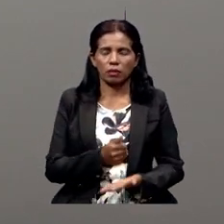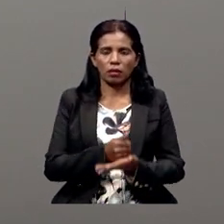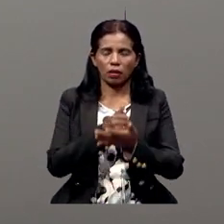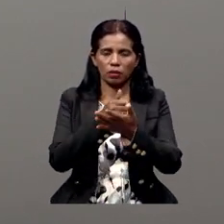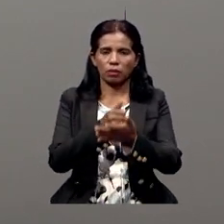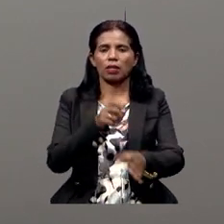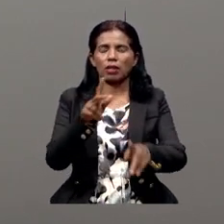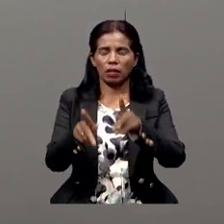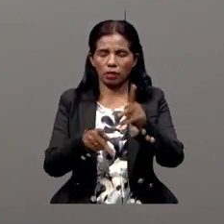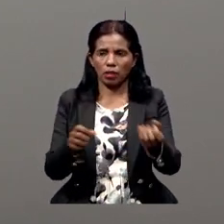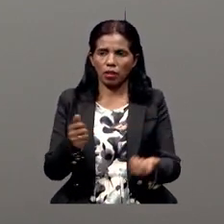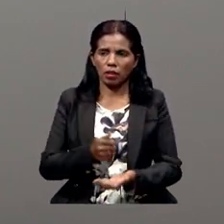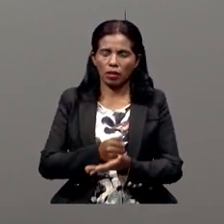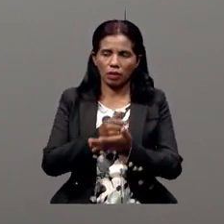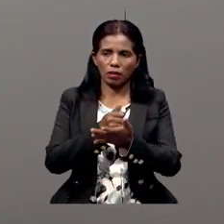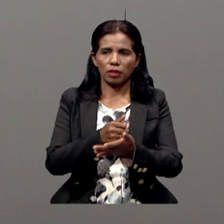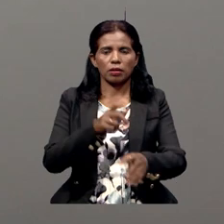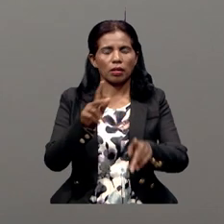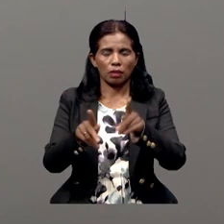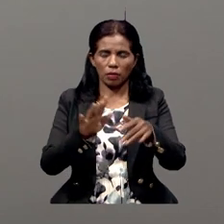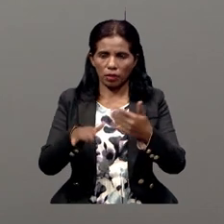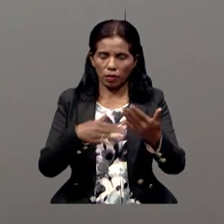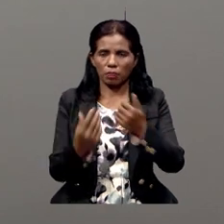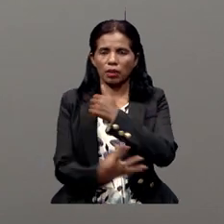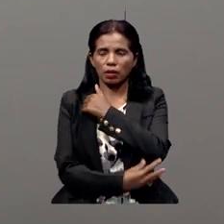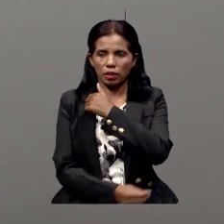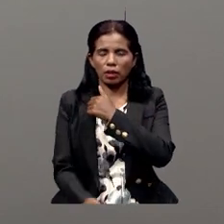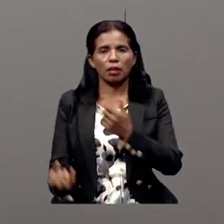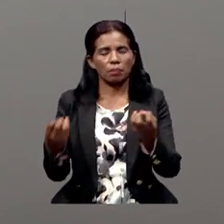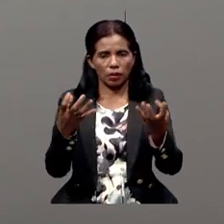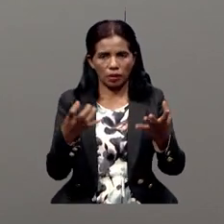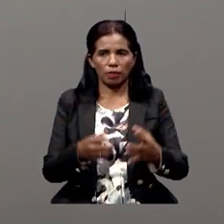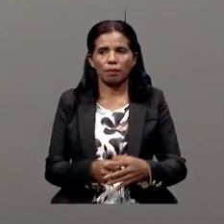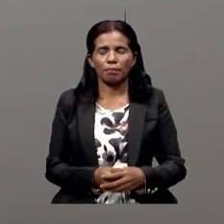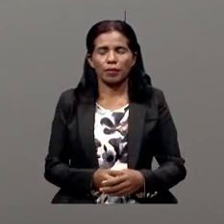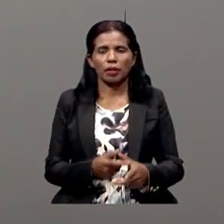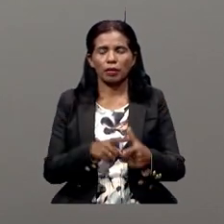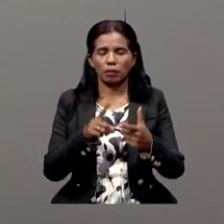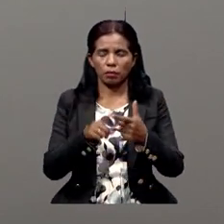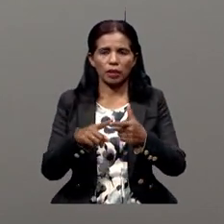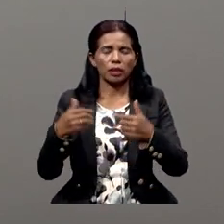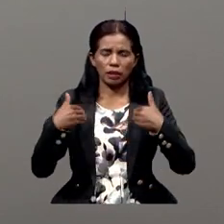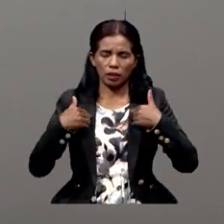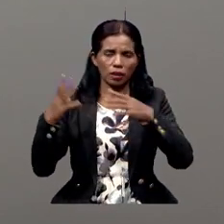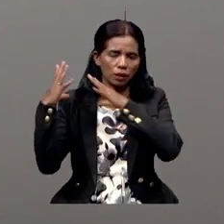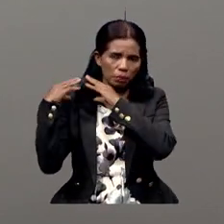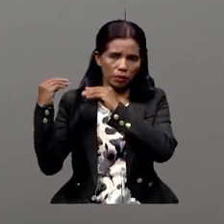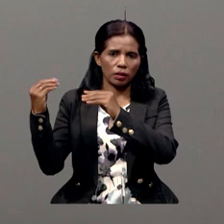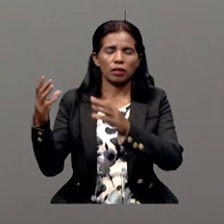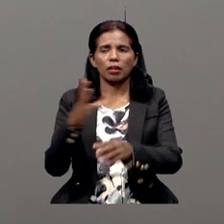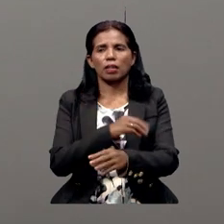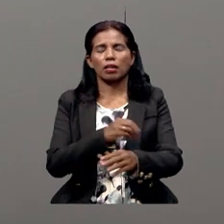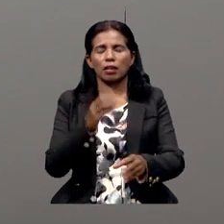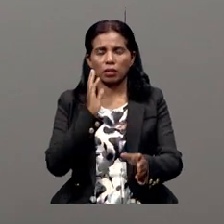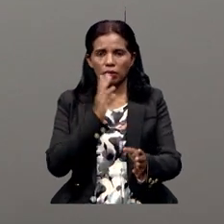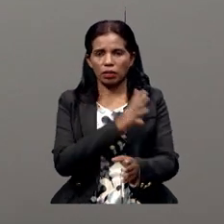sustentamento, apoio aos mais pobres. Tem ainda pobres demais. E segunda esperança, cessar,